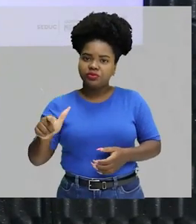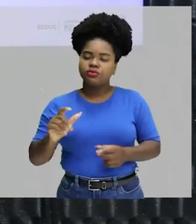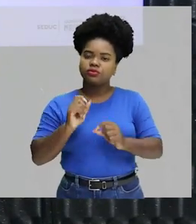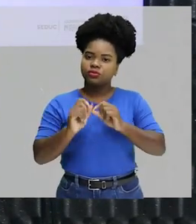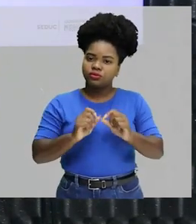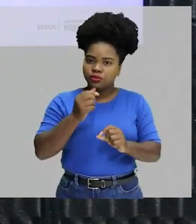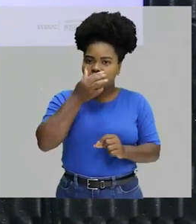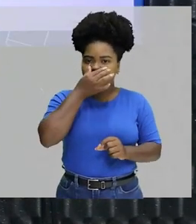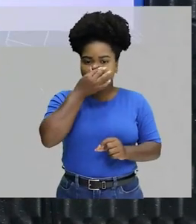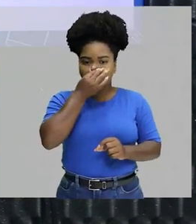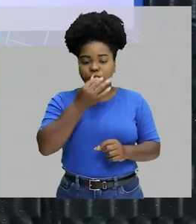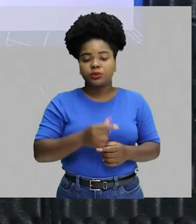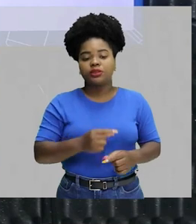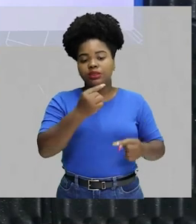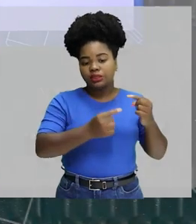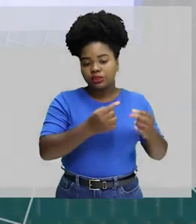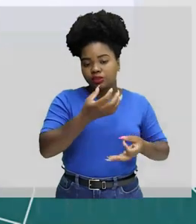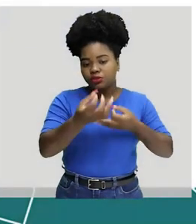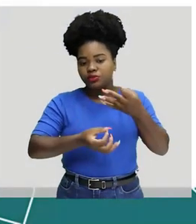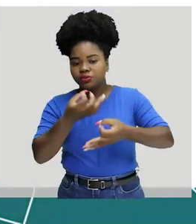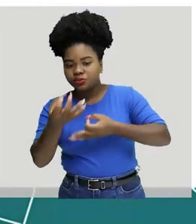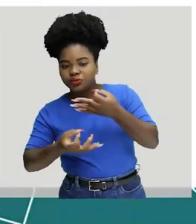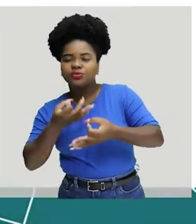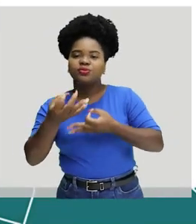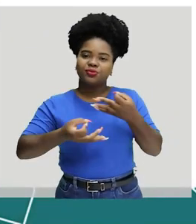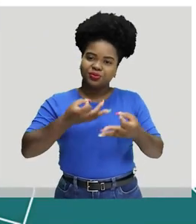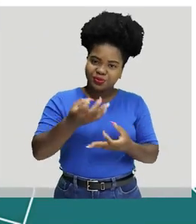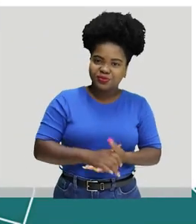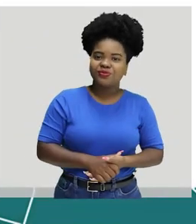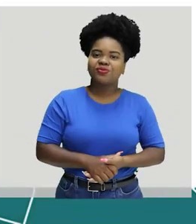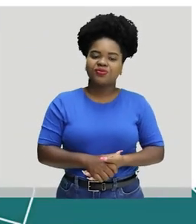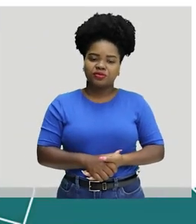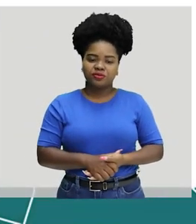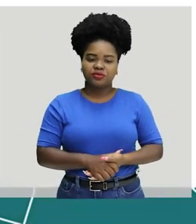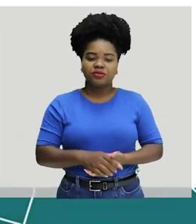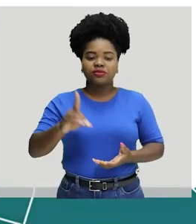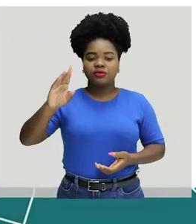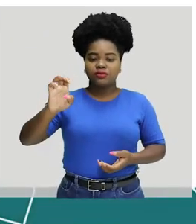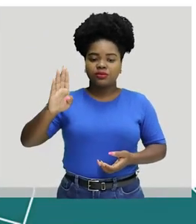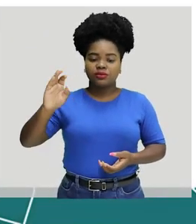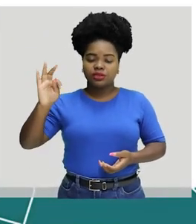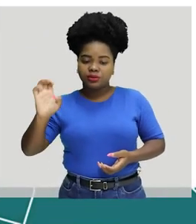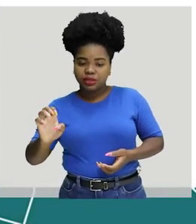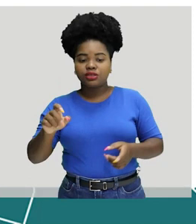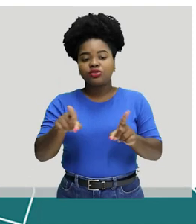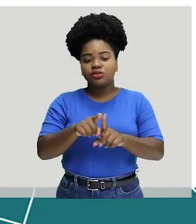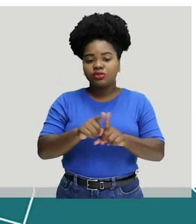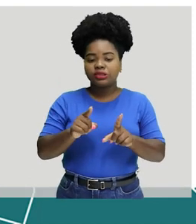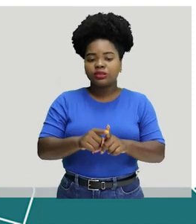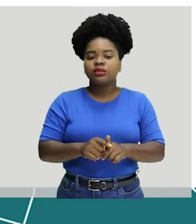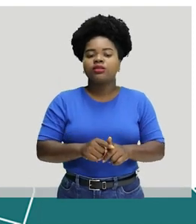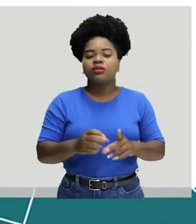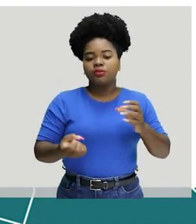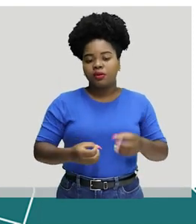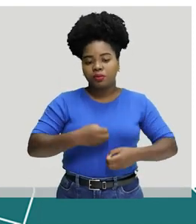eh nesse debate de falar de debate Olha só no debate falar de debate o debate é a formação de opinião o debate